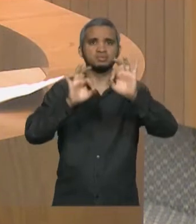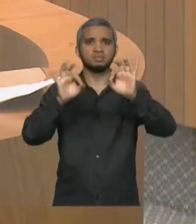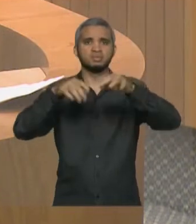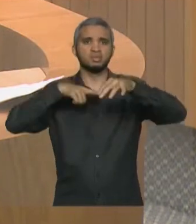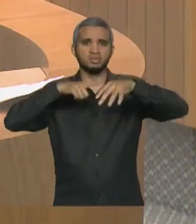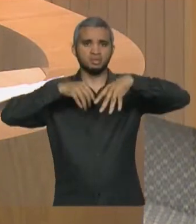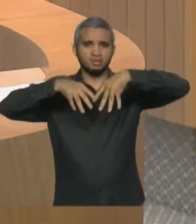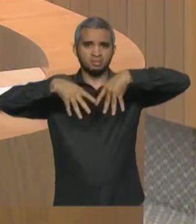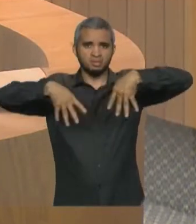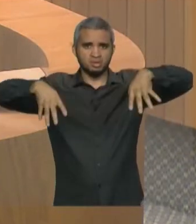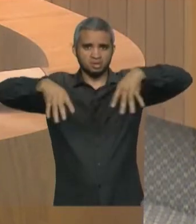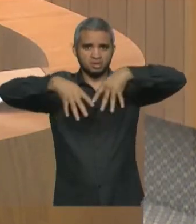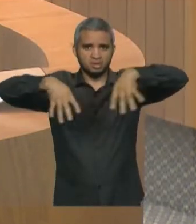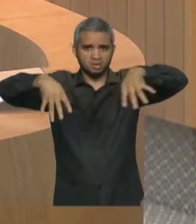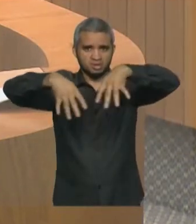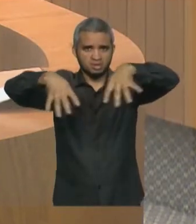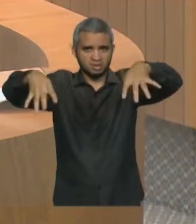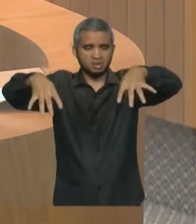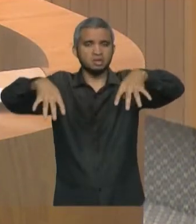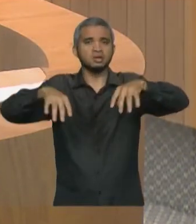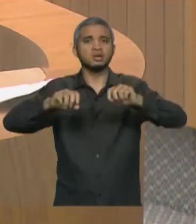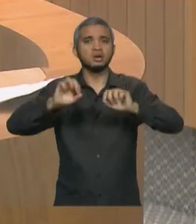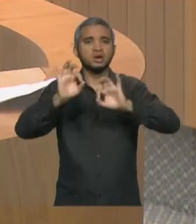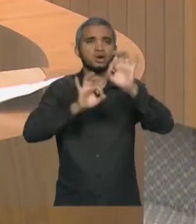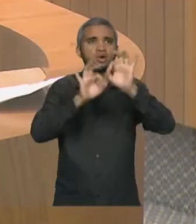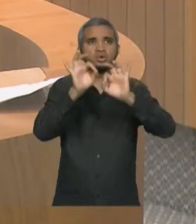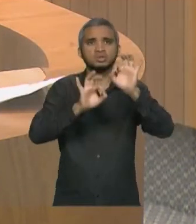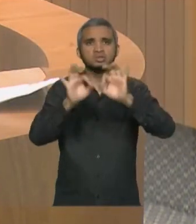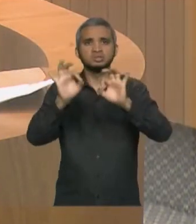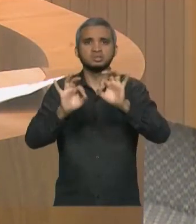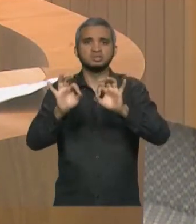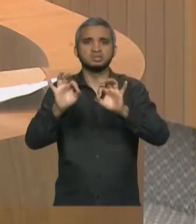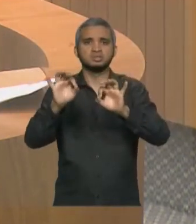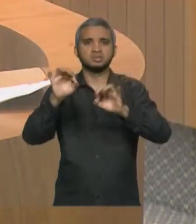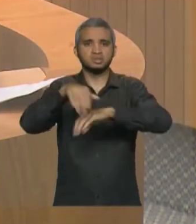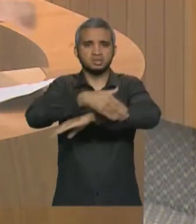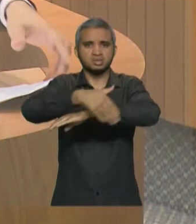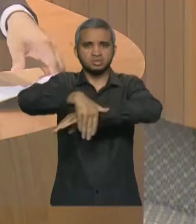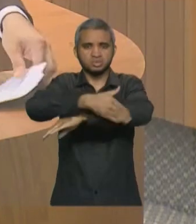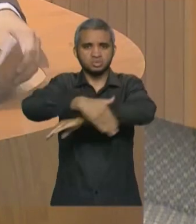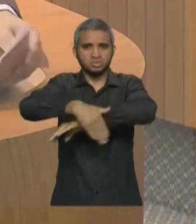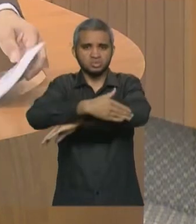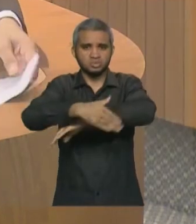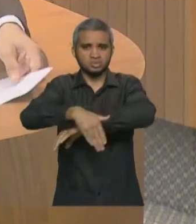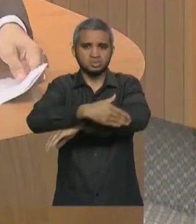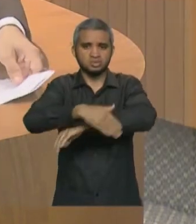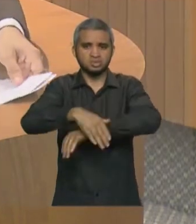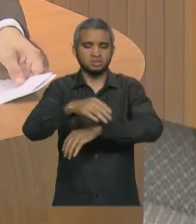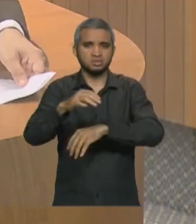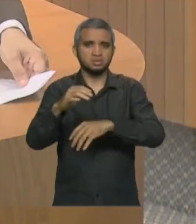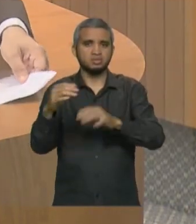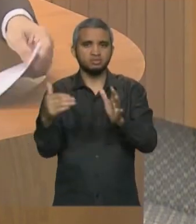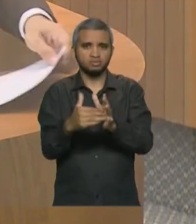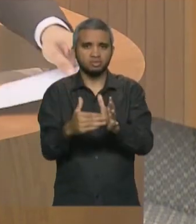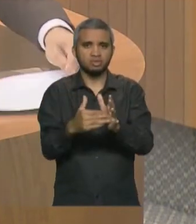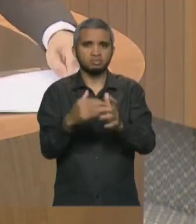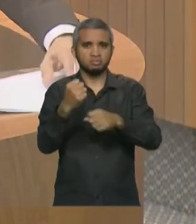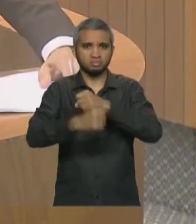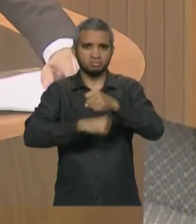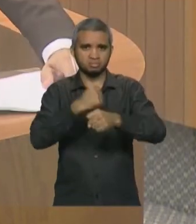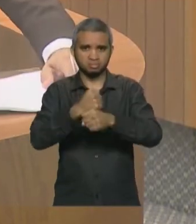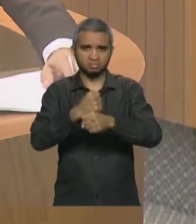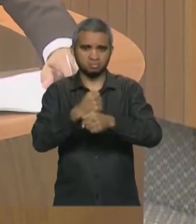bandeirolas tipo mosaico, para ornamentação de logradouros nas festividades de final de ano.